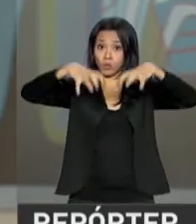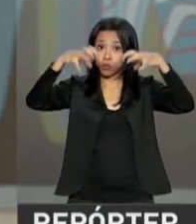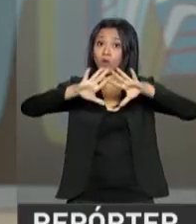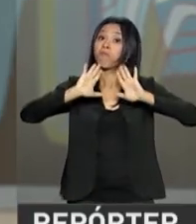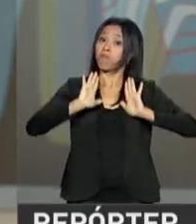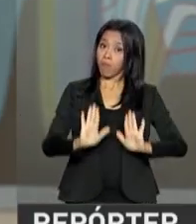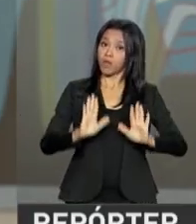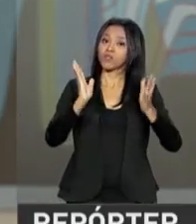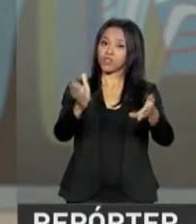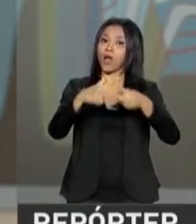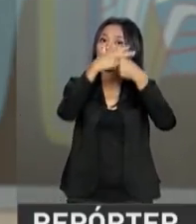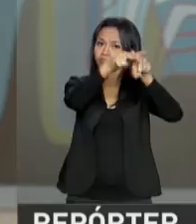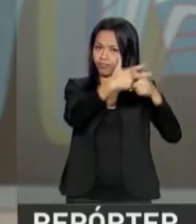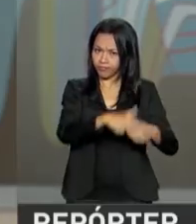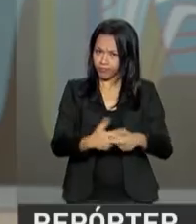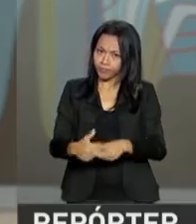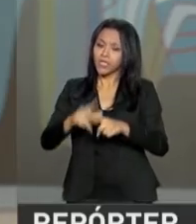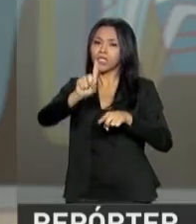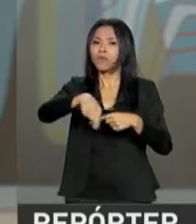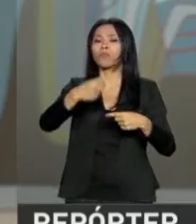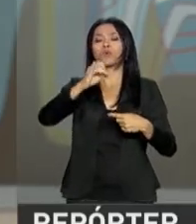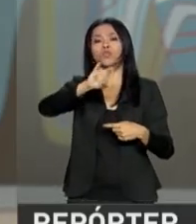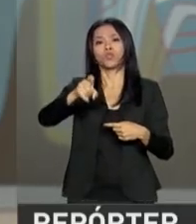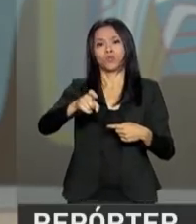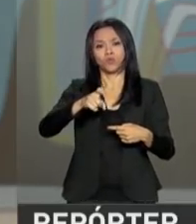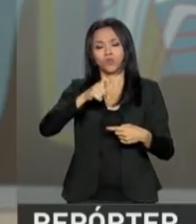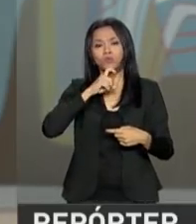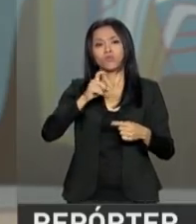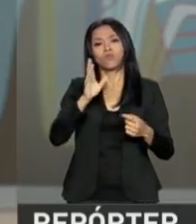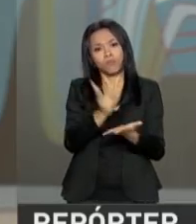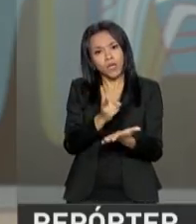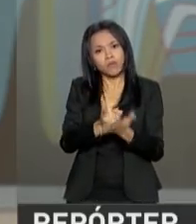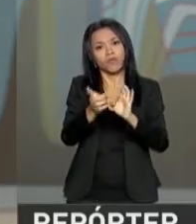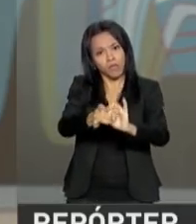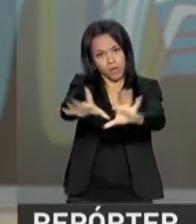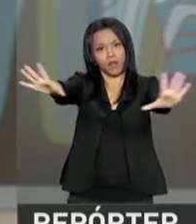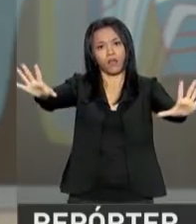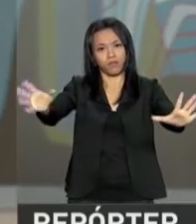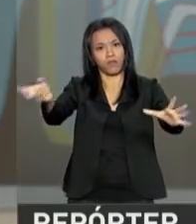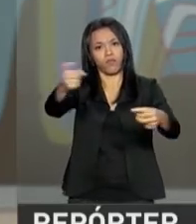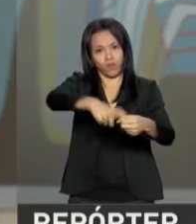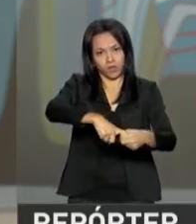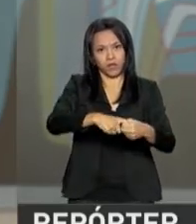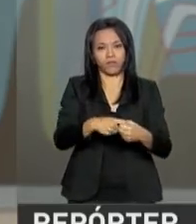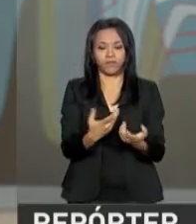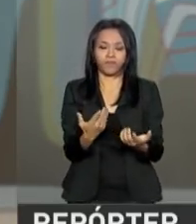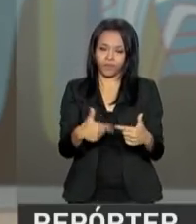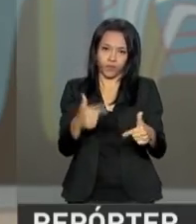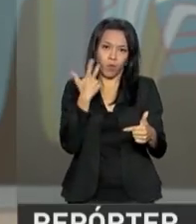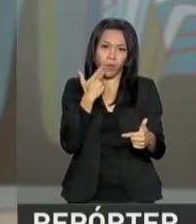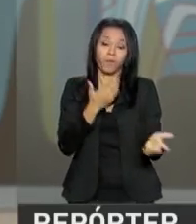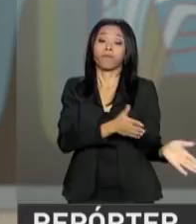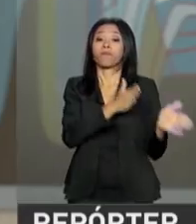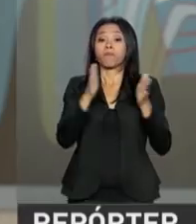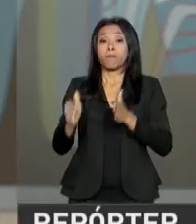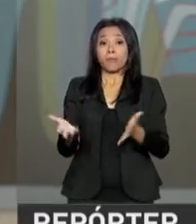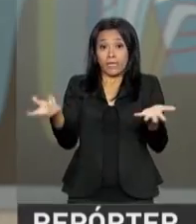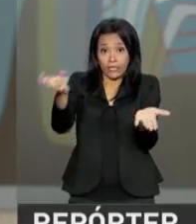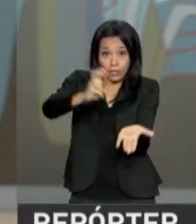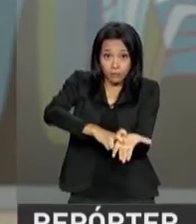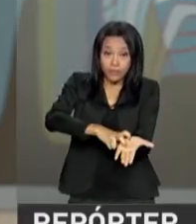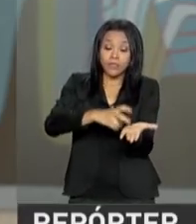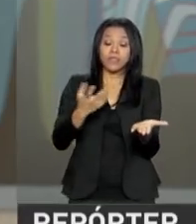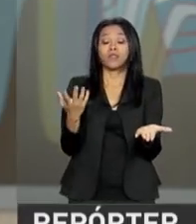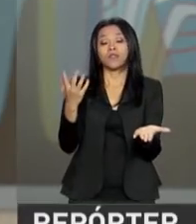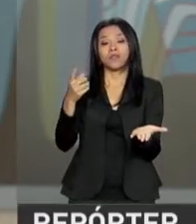reformada e liberada em julho do mesmo ano falando agora da agenda do presidente michel temer pela manhã ele recebeu parlamentares